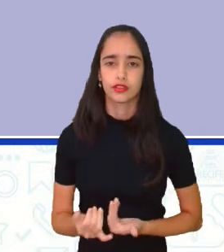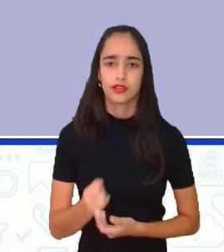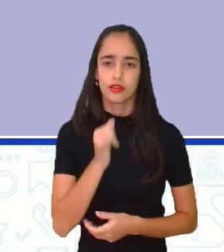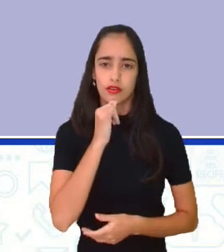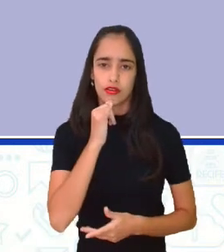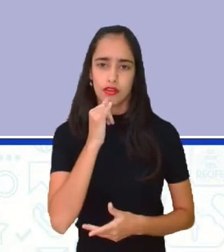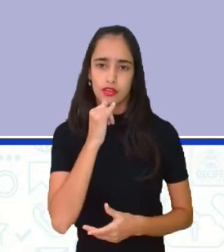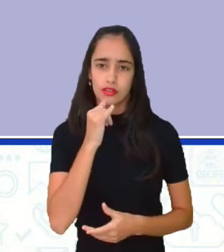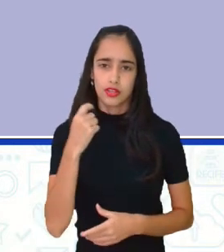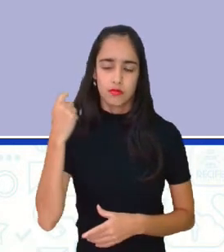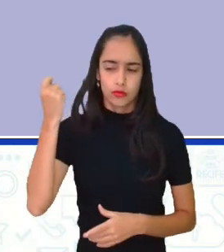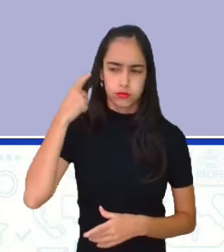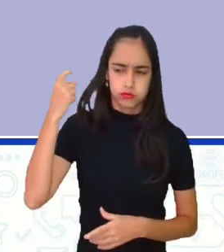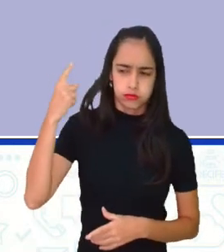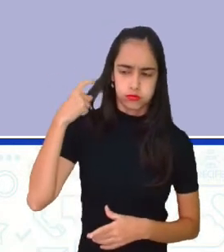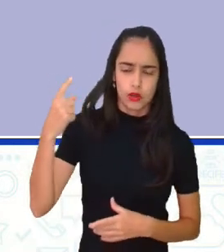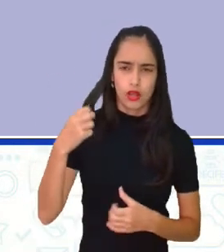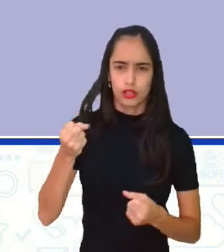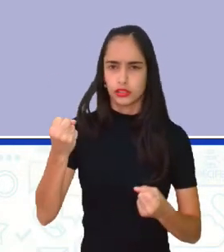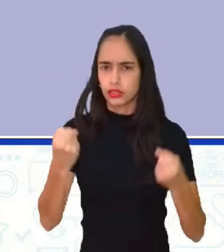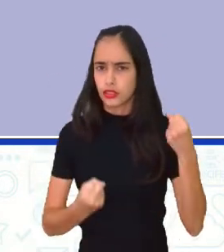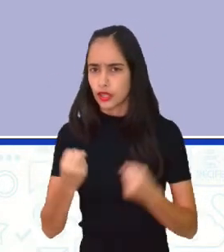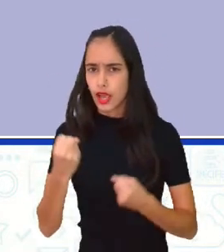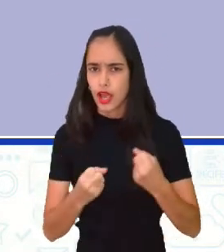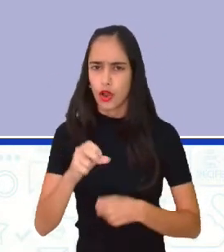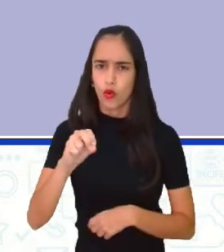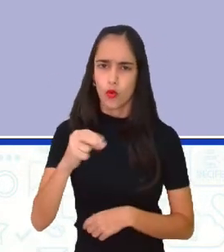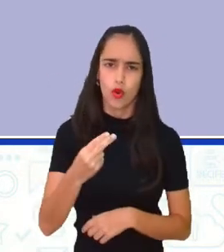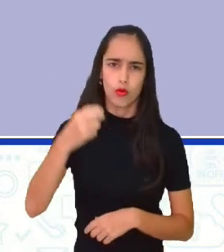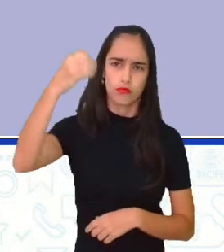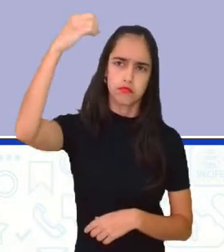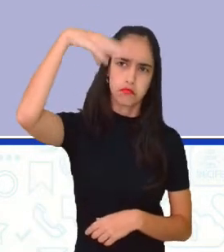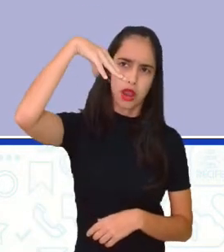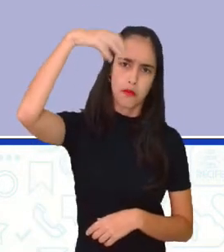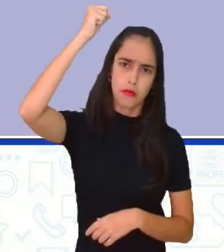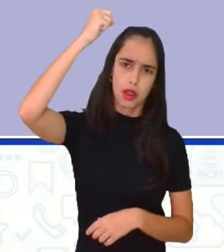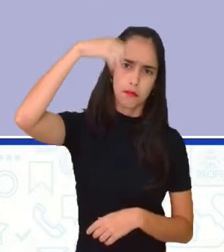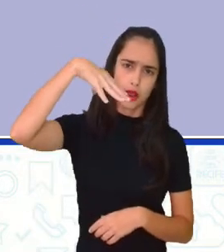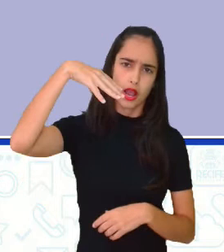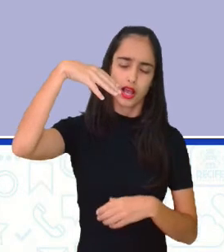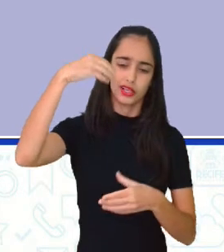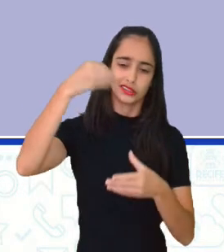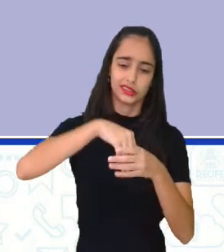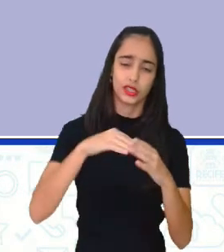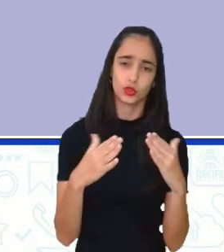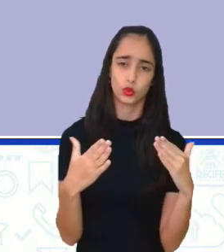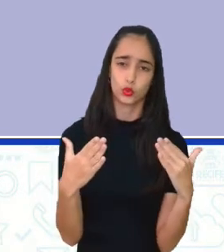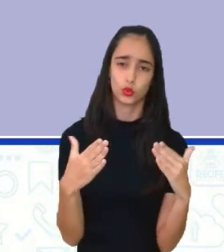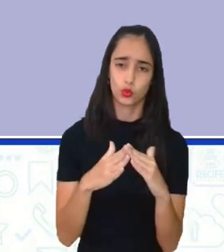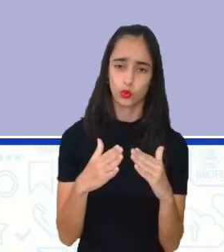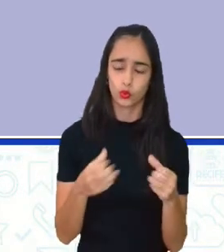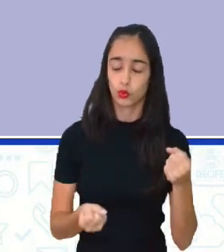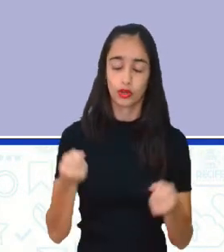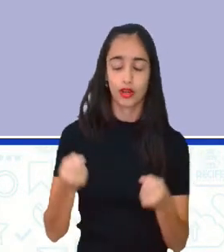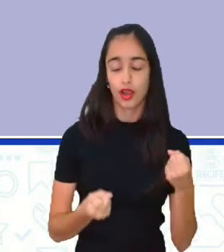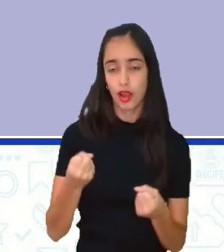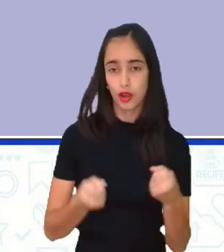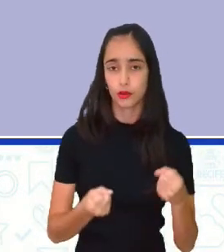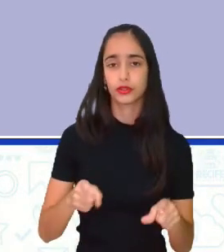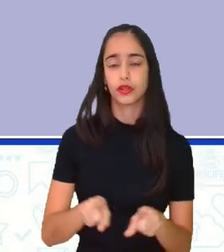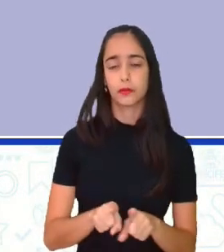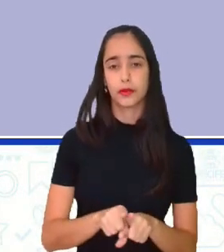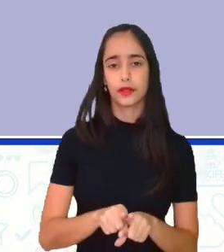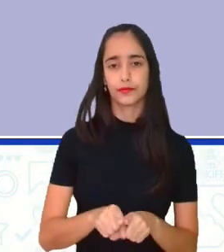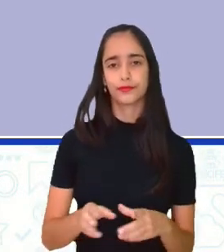carro, lâmpada de carro, normalmente às vezes ela queima, normalmente às vezes é só o fusível que queimou. Então,